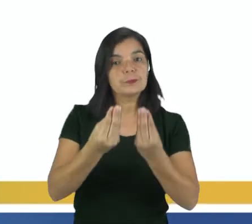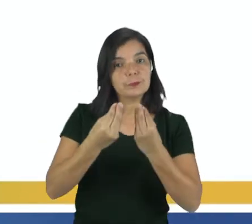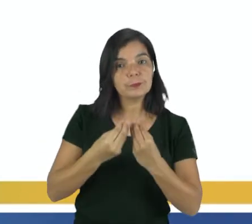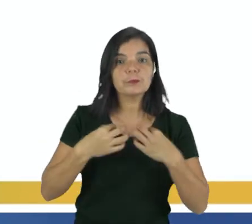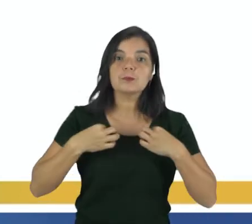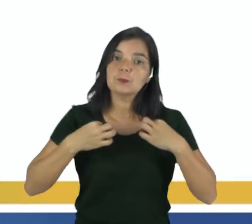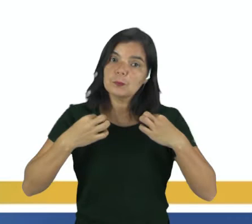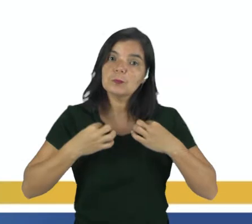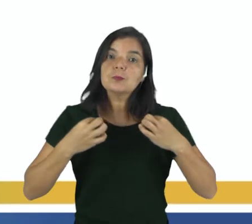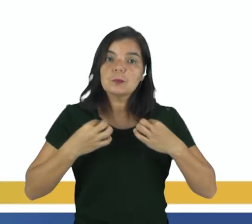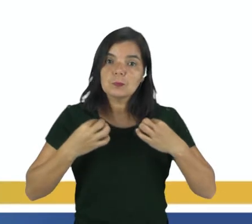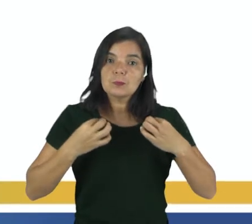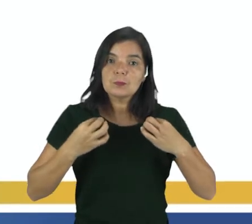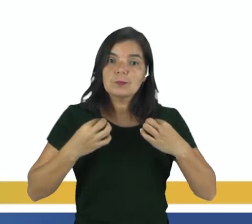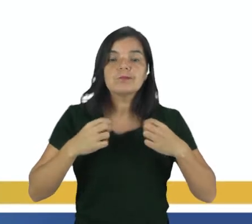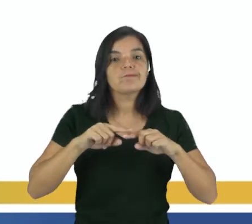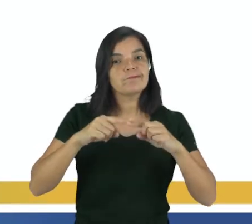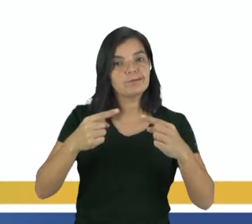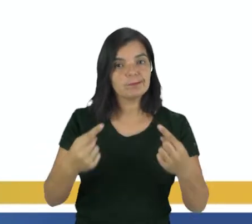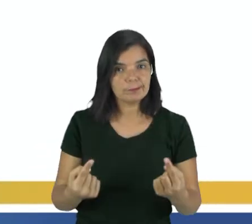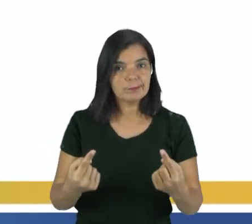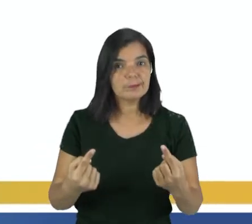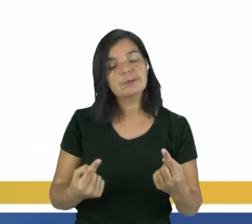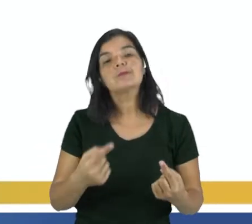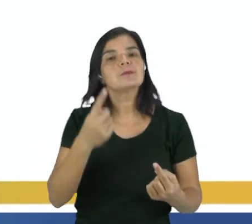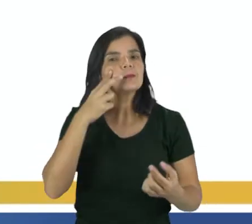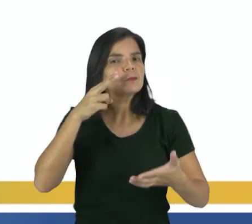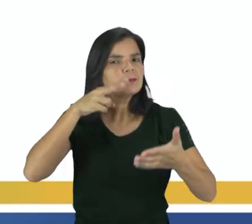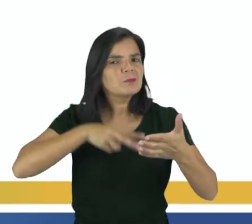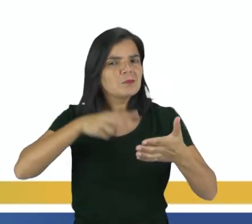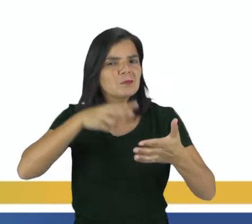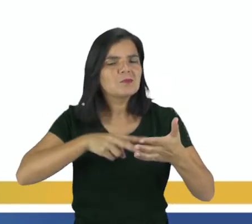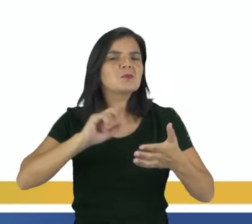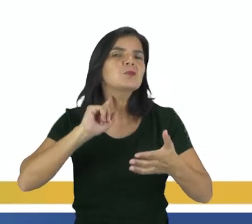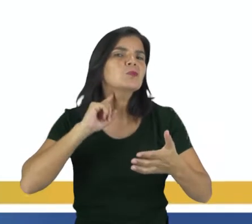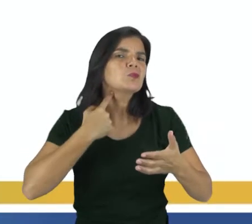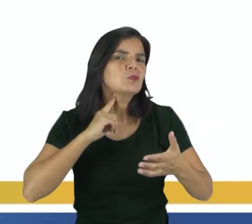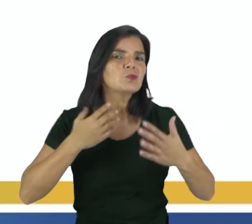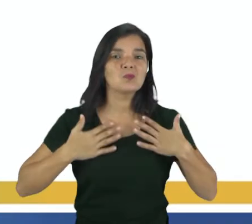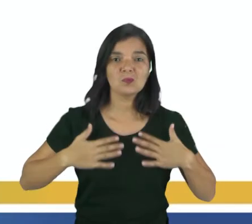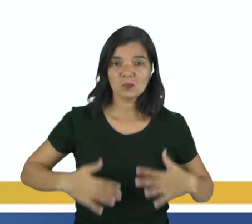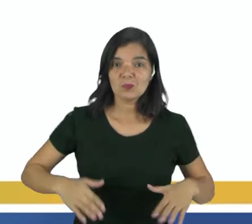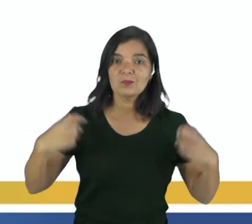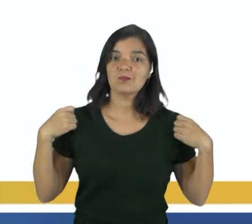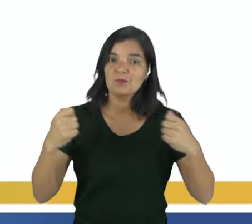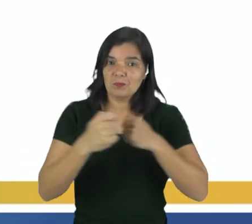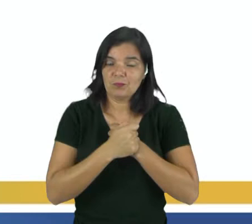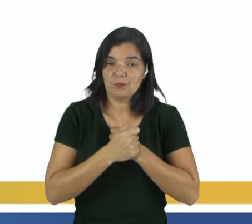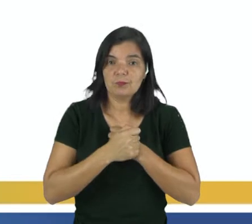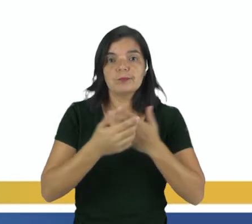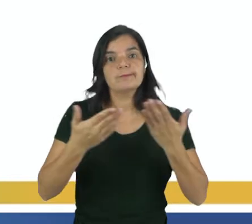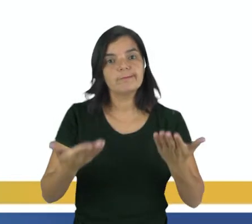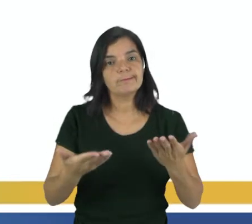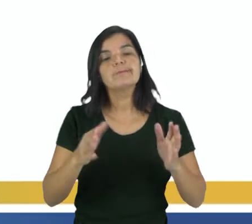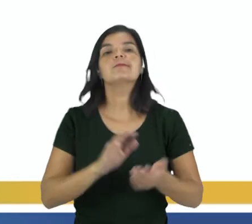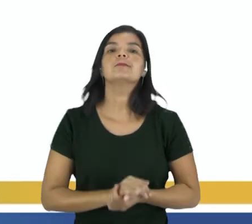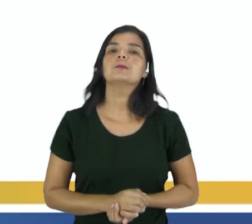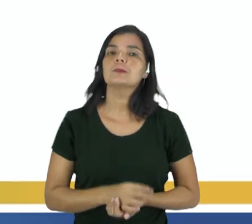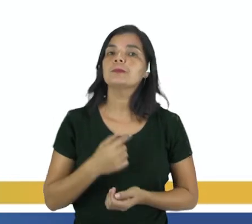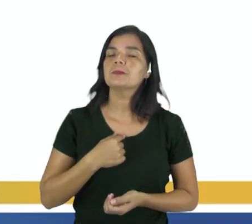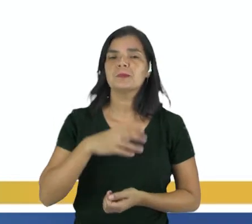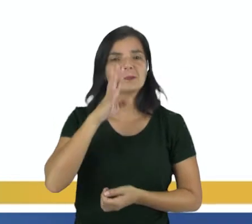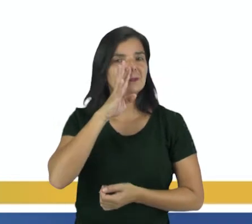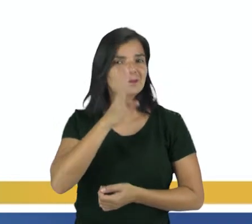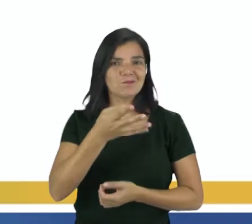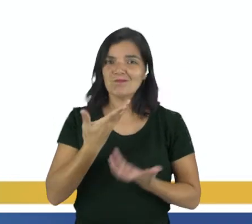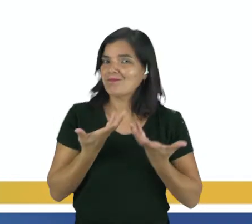as roupas encomendadas. No entanto, constatei manchas no vestido e no terno. Diante deste fato,